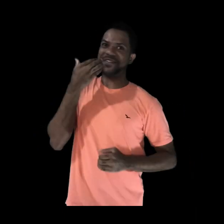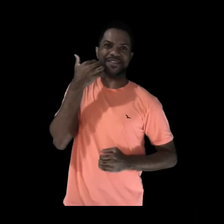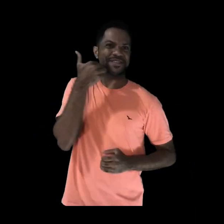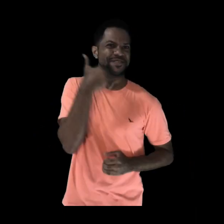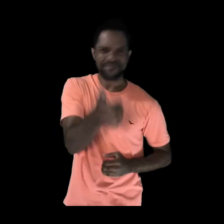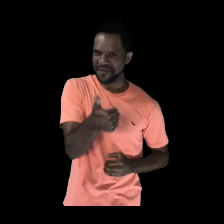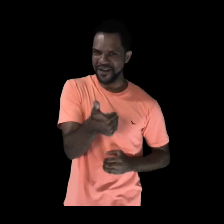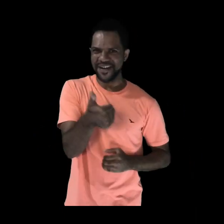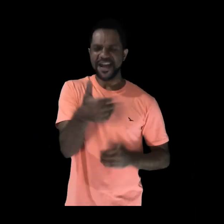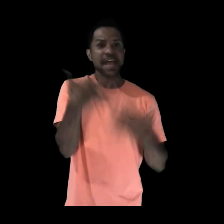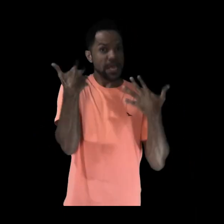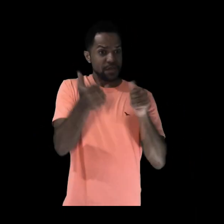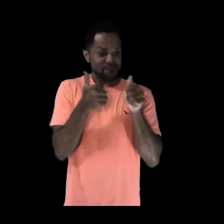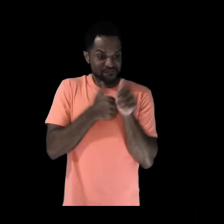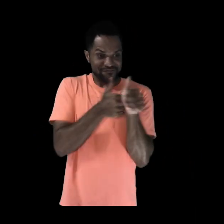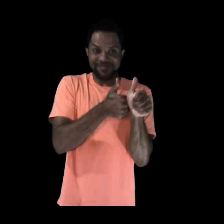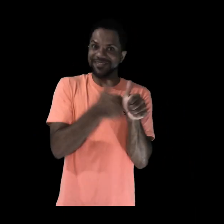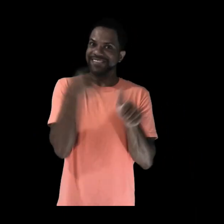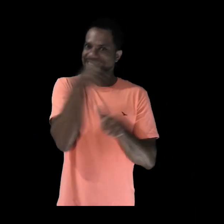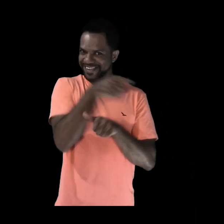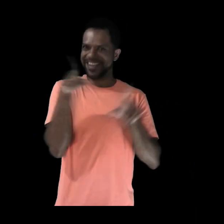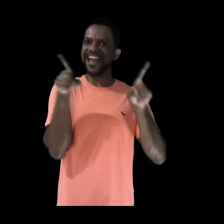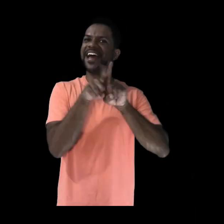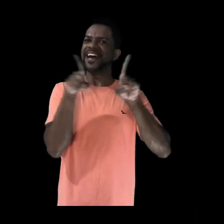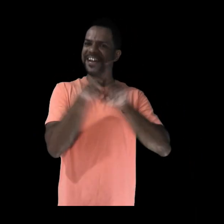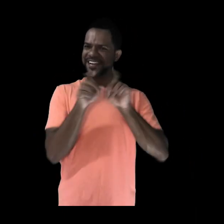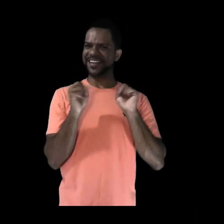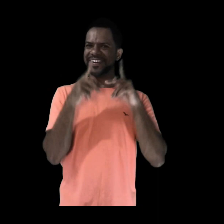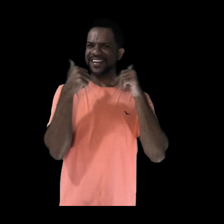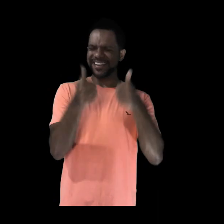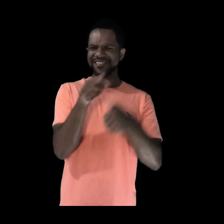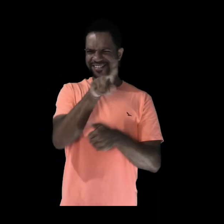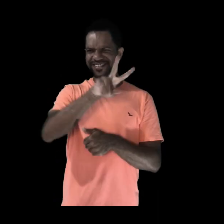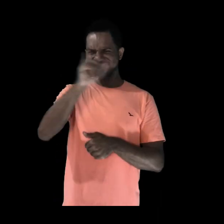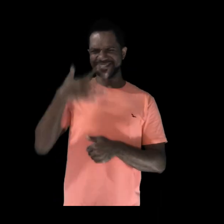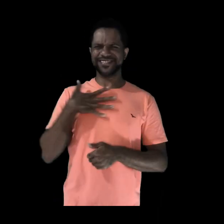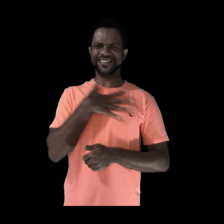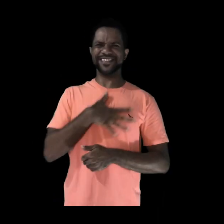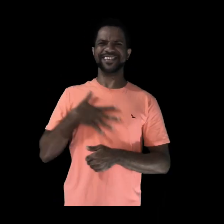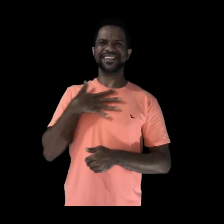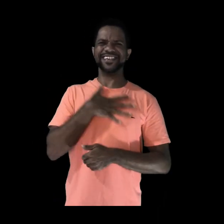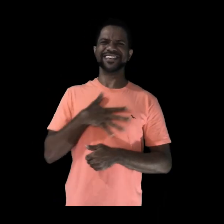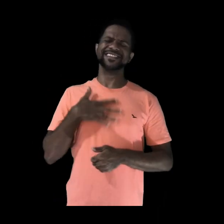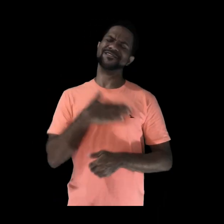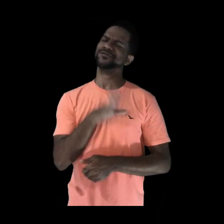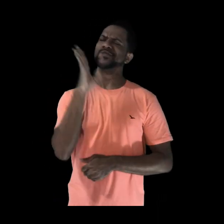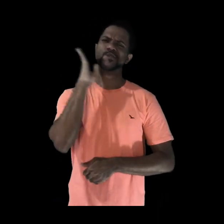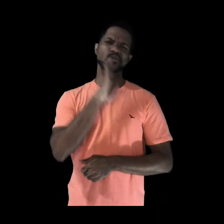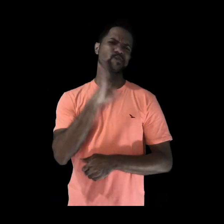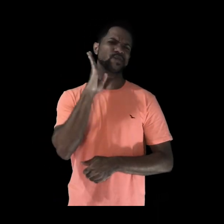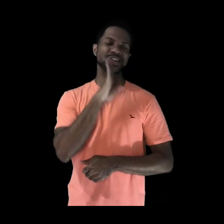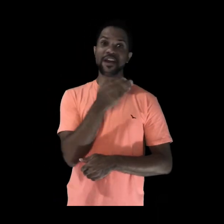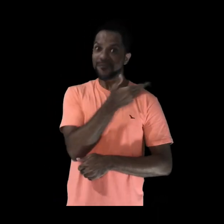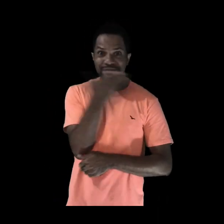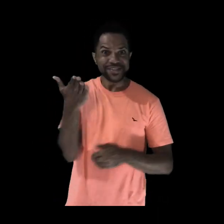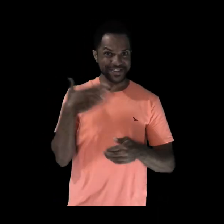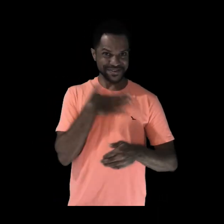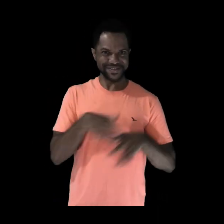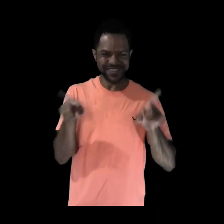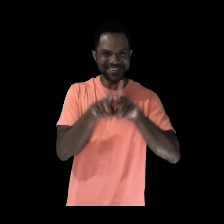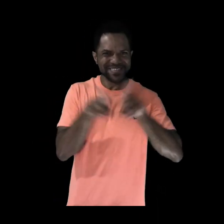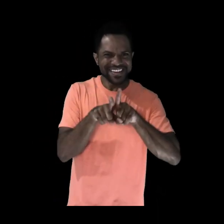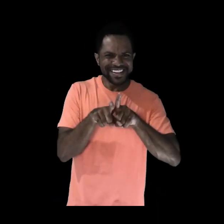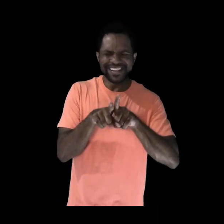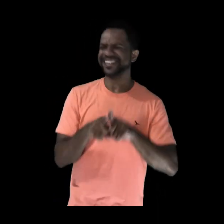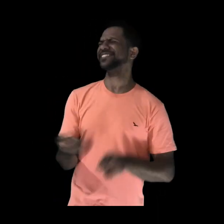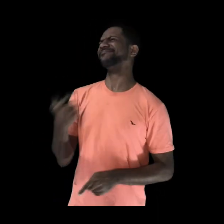Explode coração. Muito bom. E vamos seguir o Wara também aqui, ó. Que vocês vão gostar, ok? Ah, não, foi tão legal esse bate-papo,